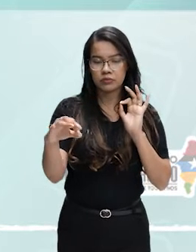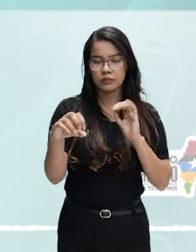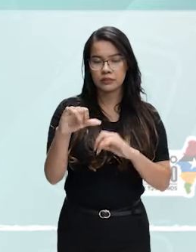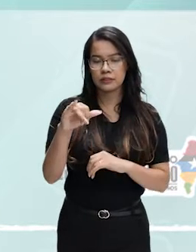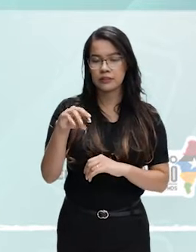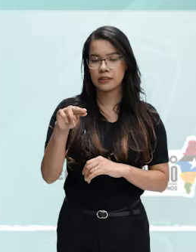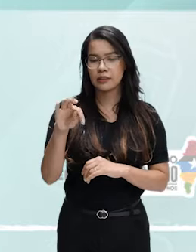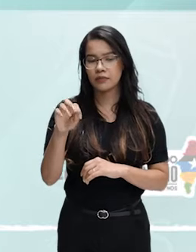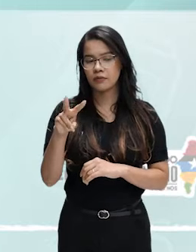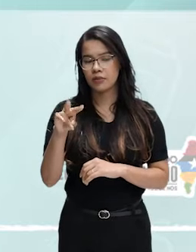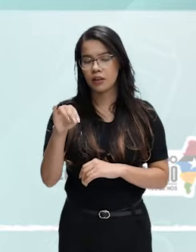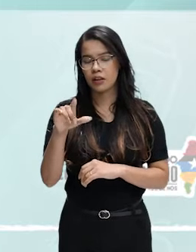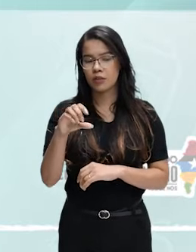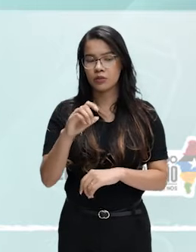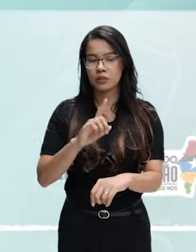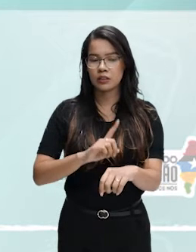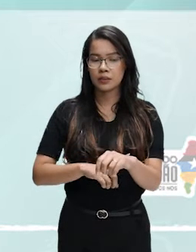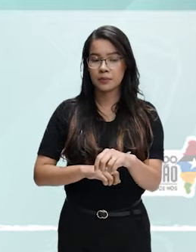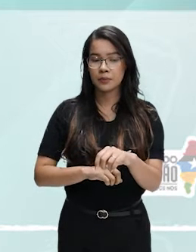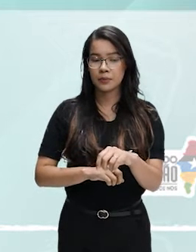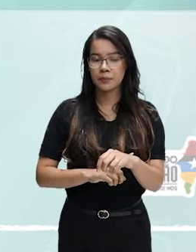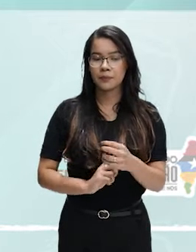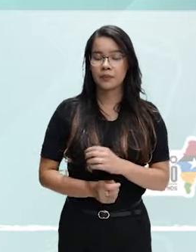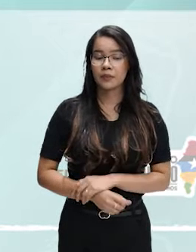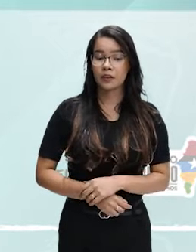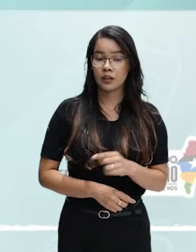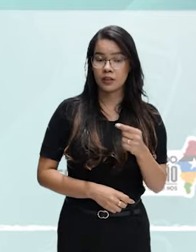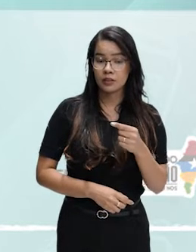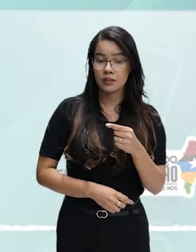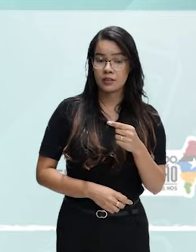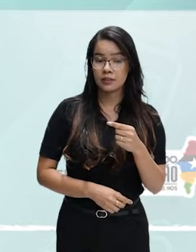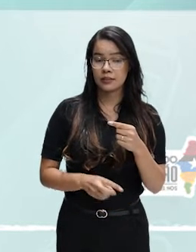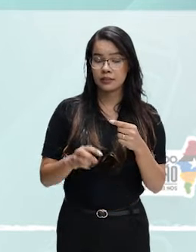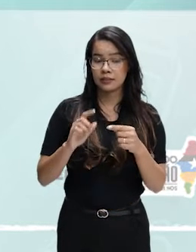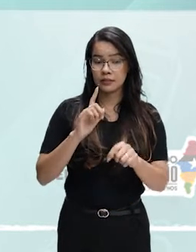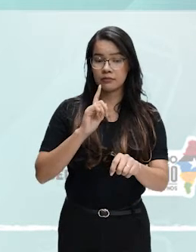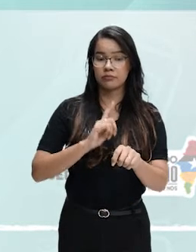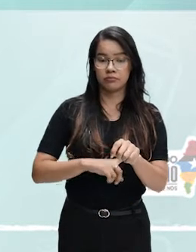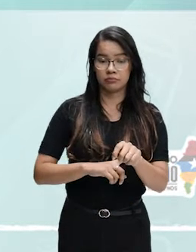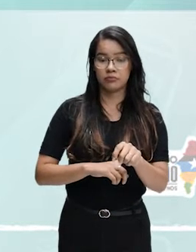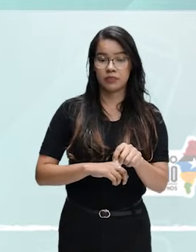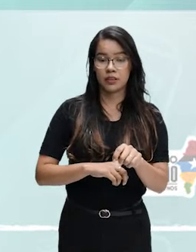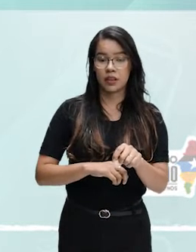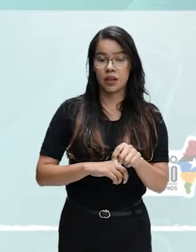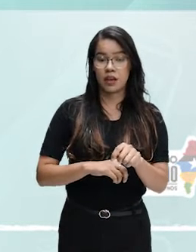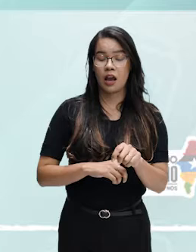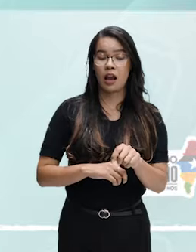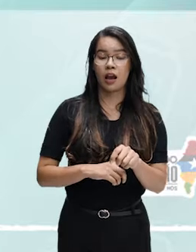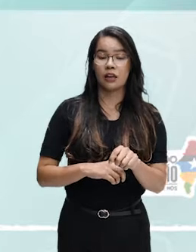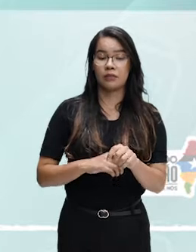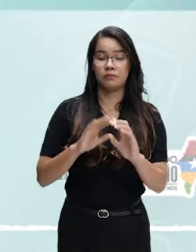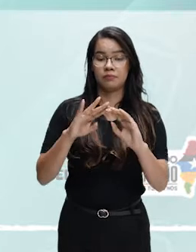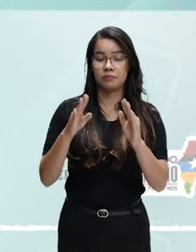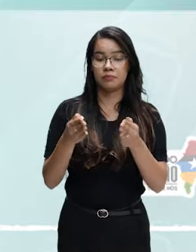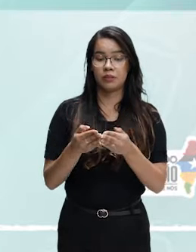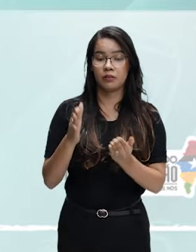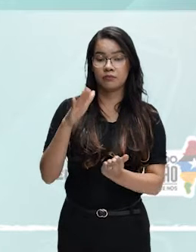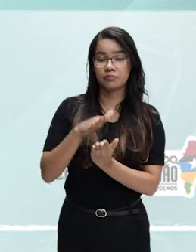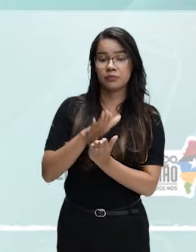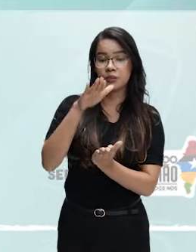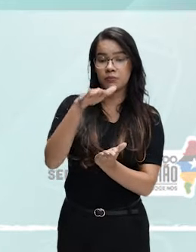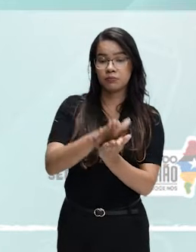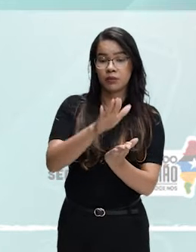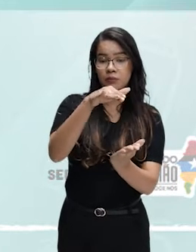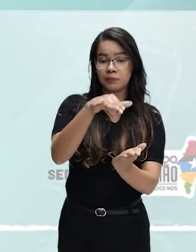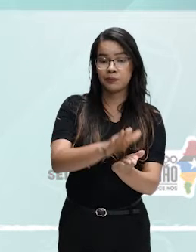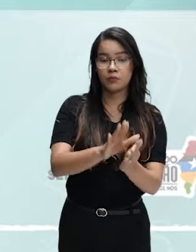tempo em segundos. Nesse intervalo, a bola quica no chão algumas vezes, perdendo